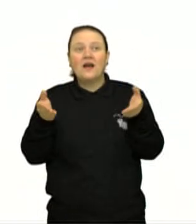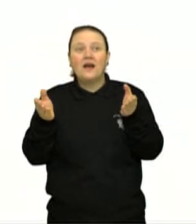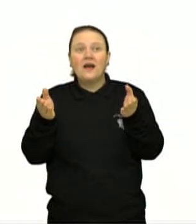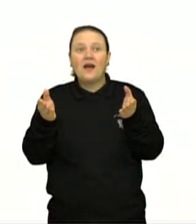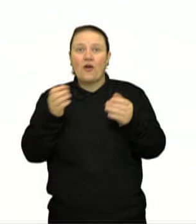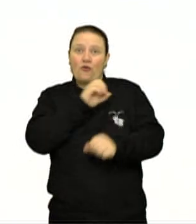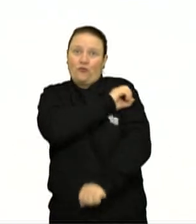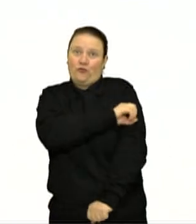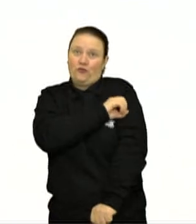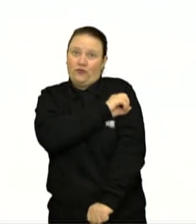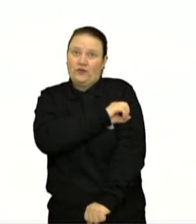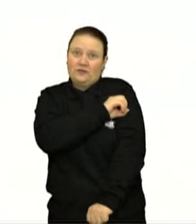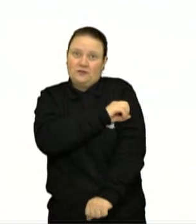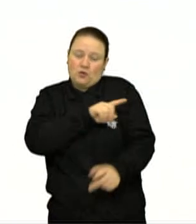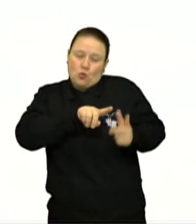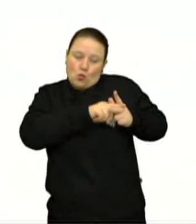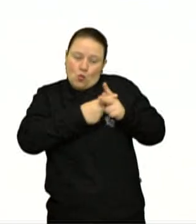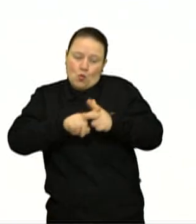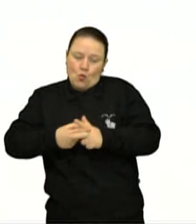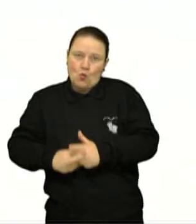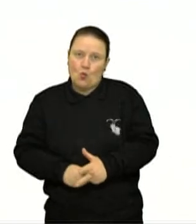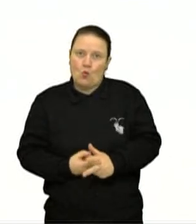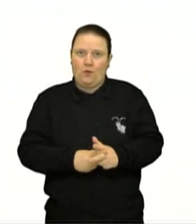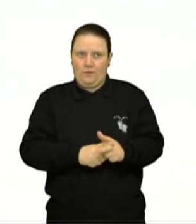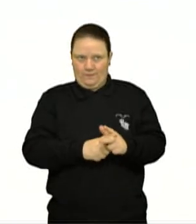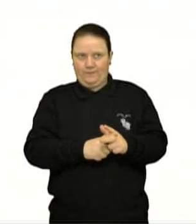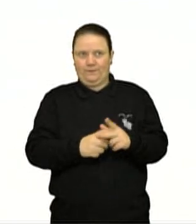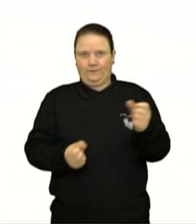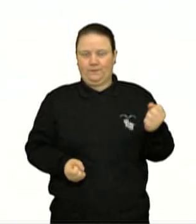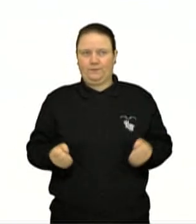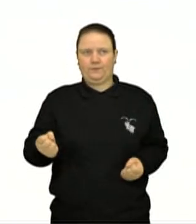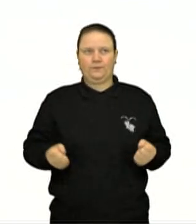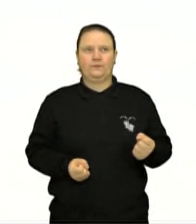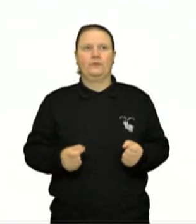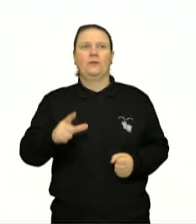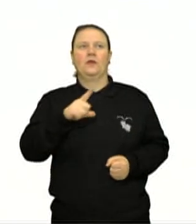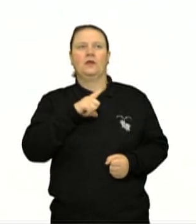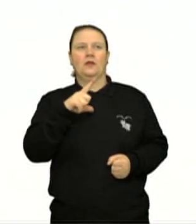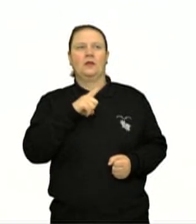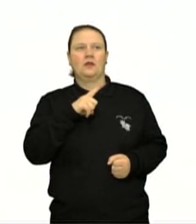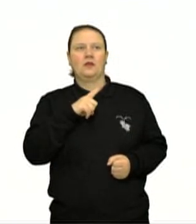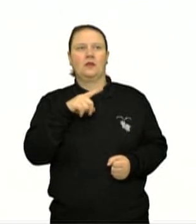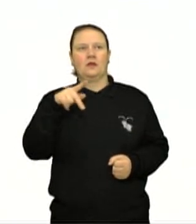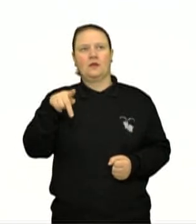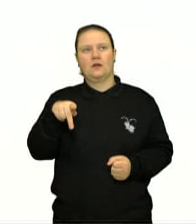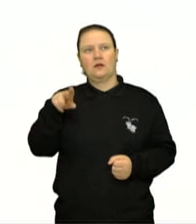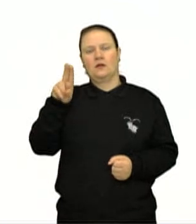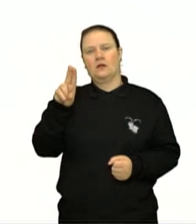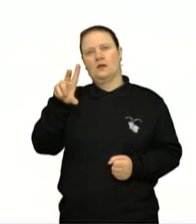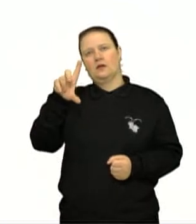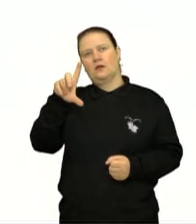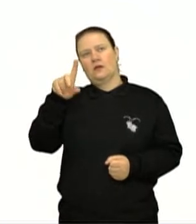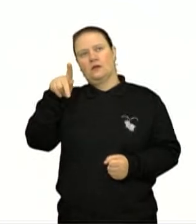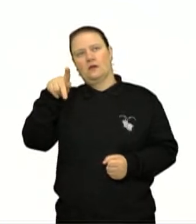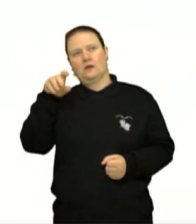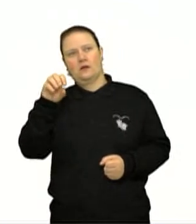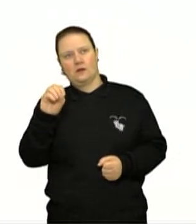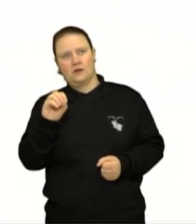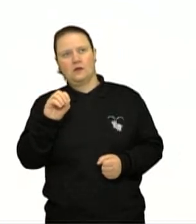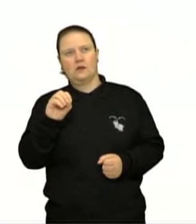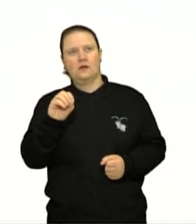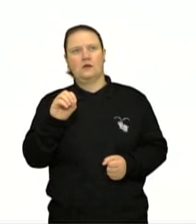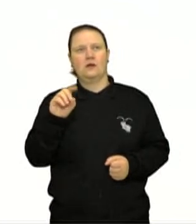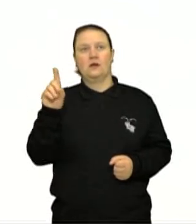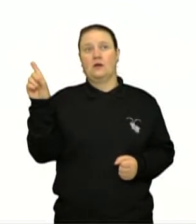Cubiertos. Aí, nós temos polvo. E polvo é